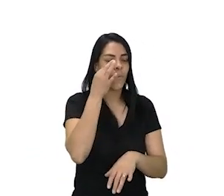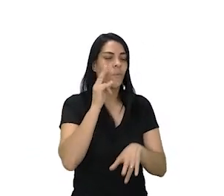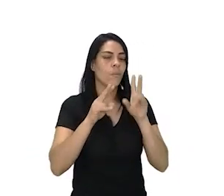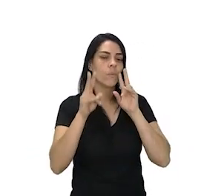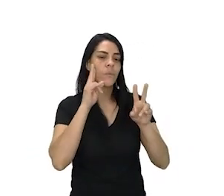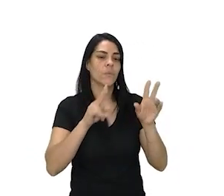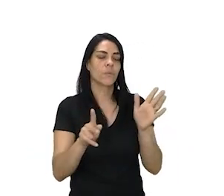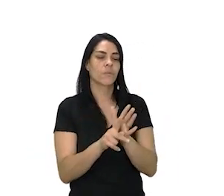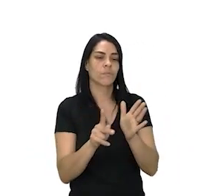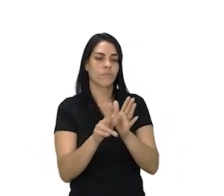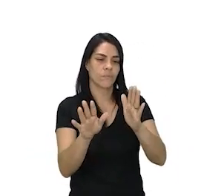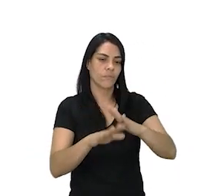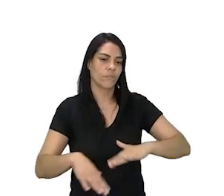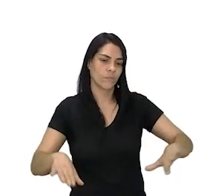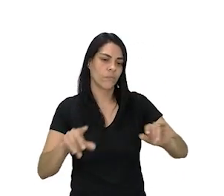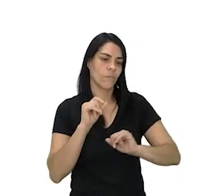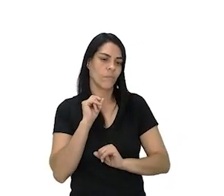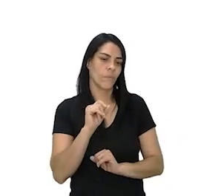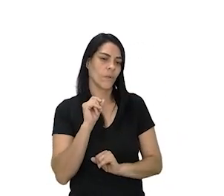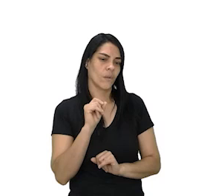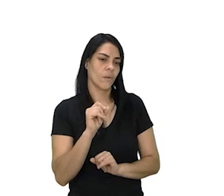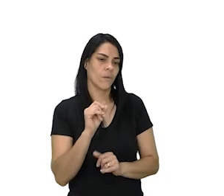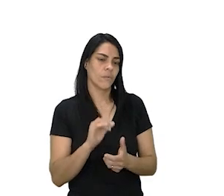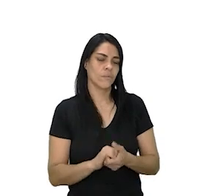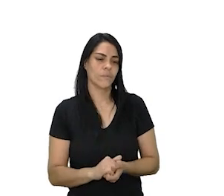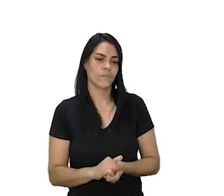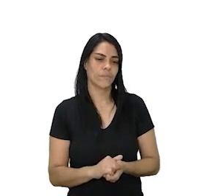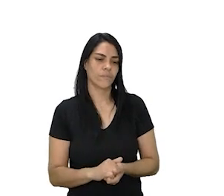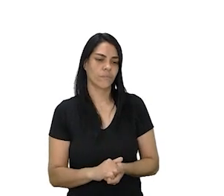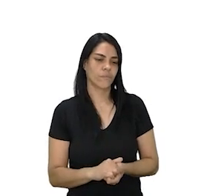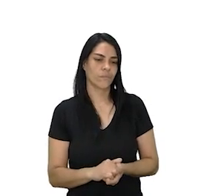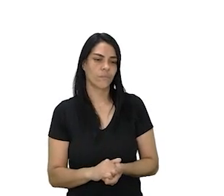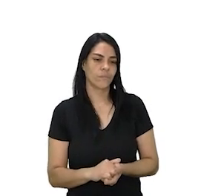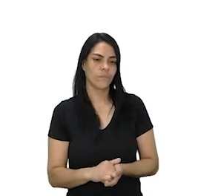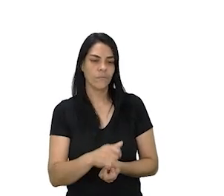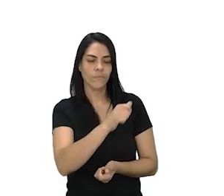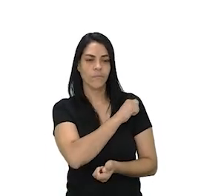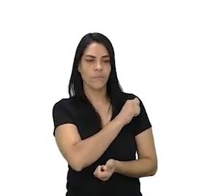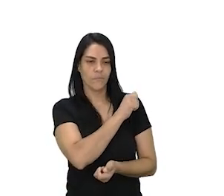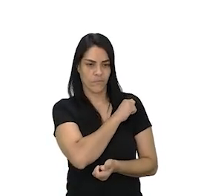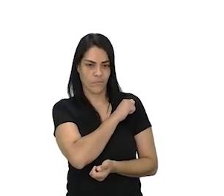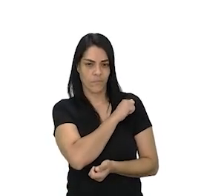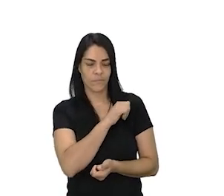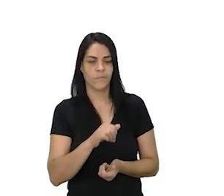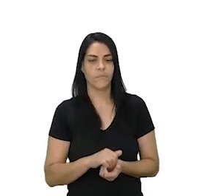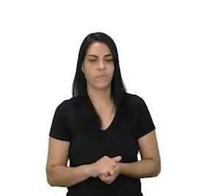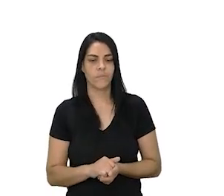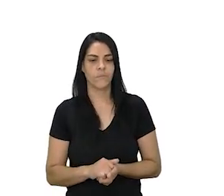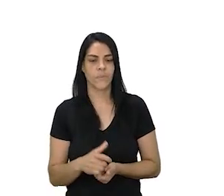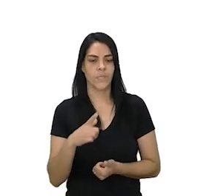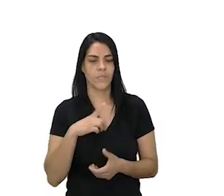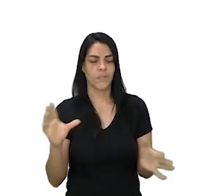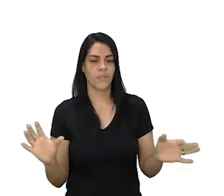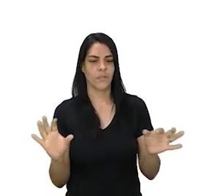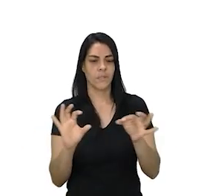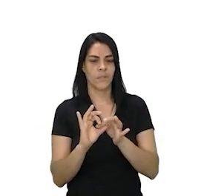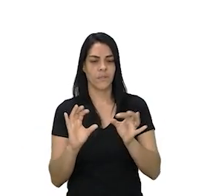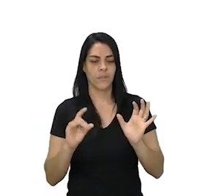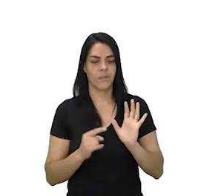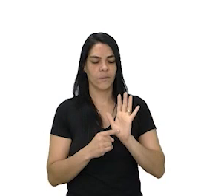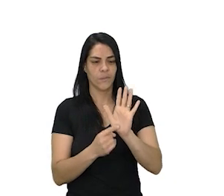espaço. Então, é importante, no fundo, que os alunos estabeleçam essas conexões e tragam